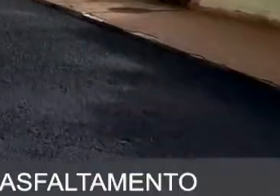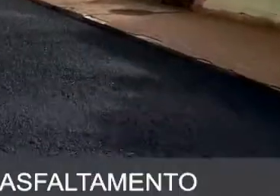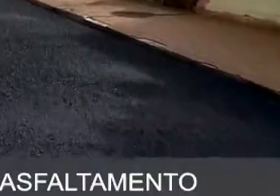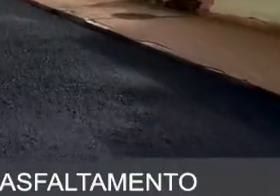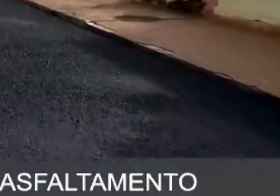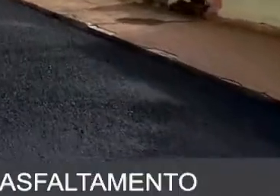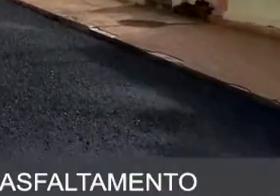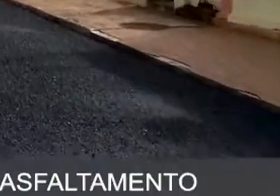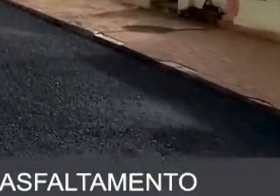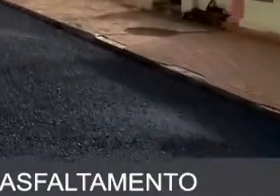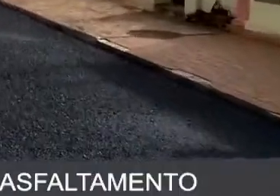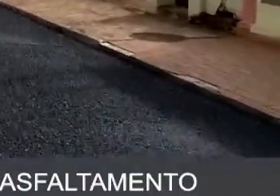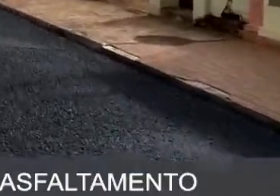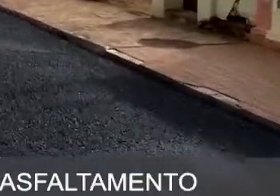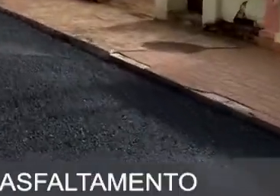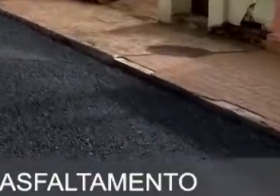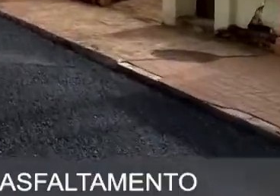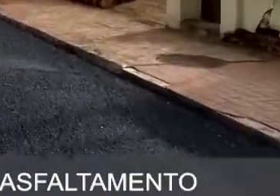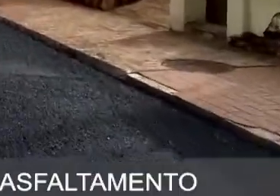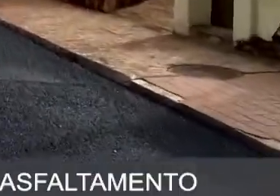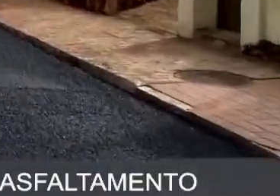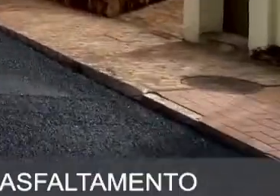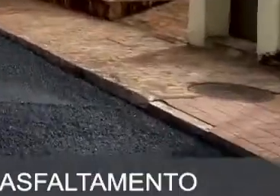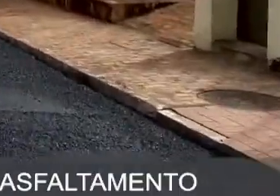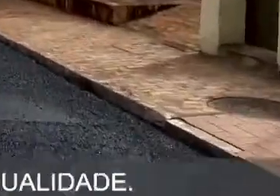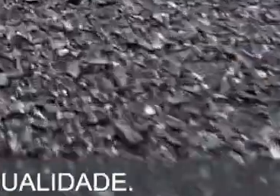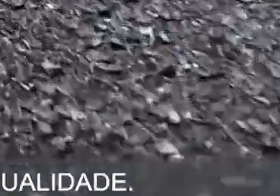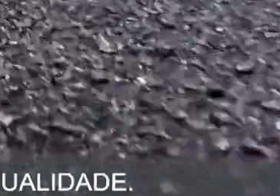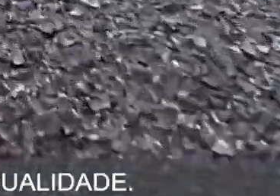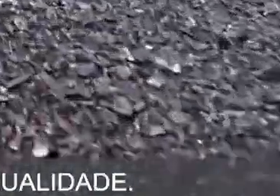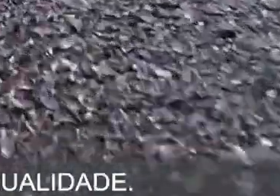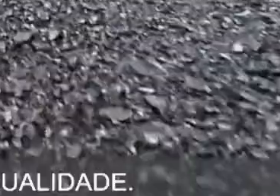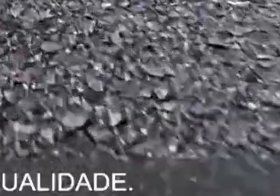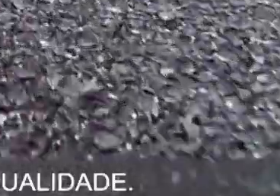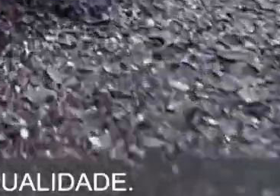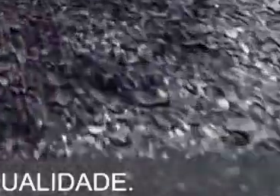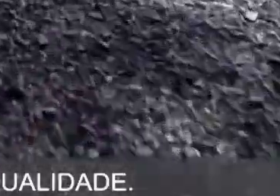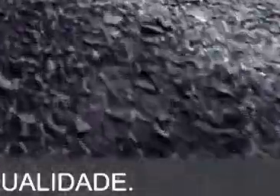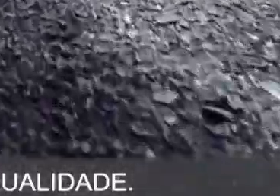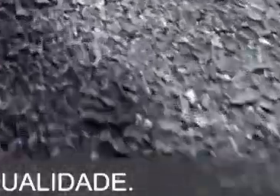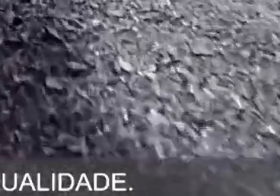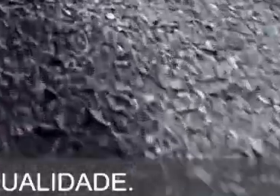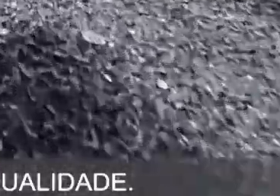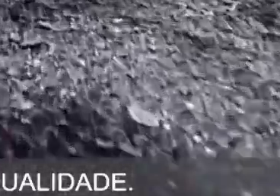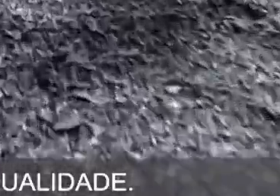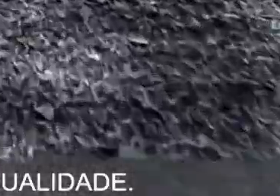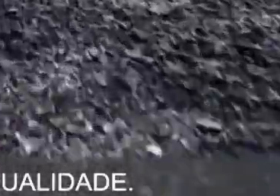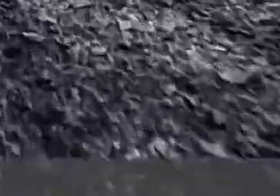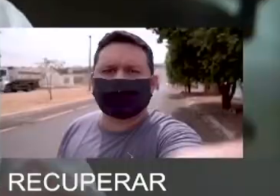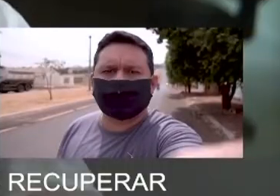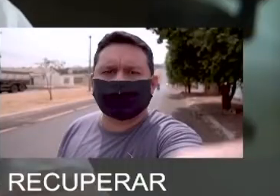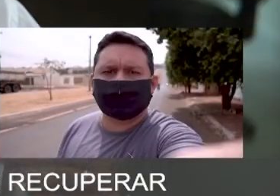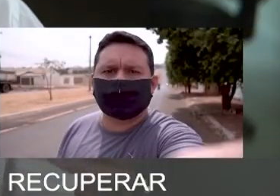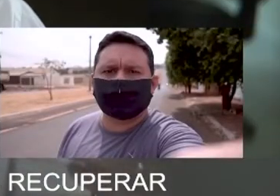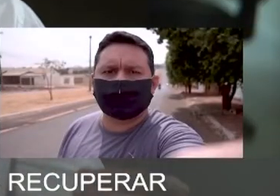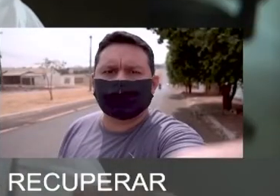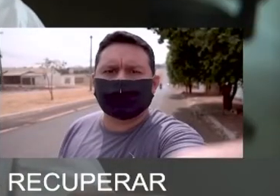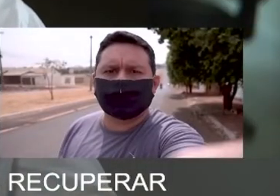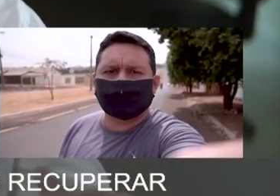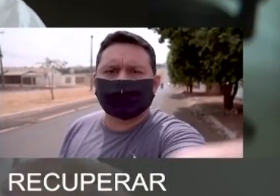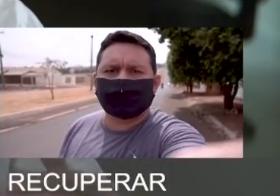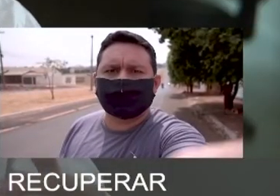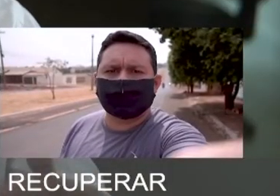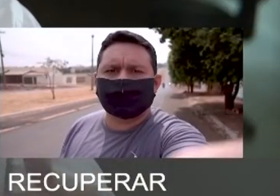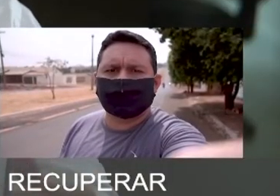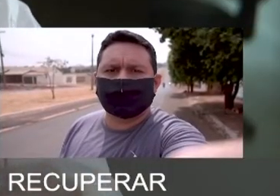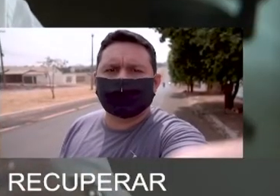asfalto, que nos permitiu fazer recapeamento e asfaltamento a um custo mais baixo e de melhor qualidade. Na